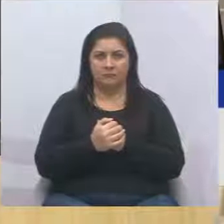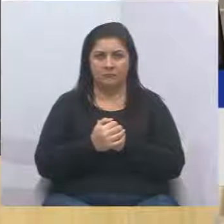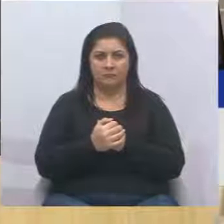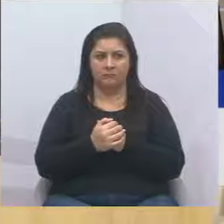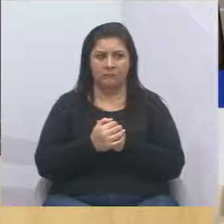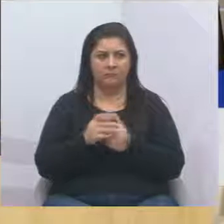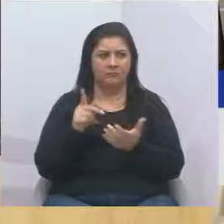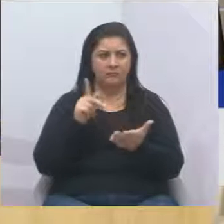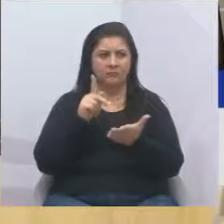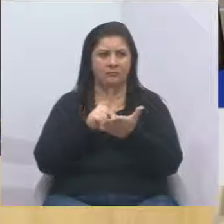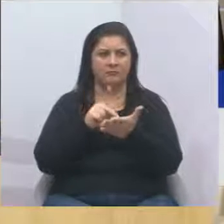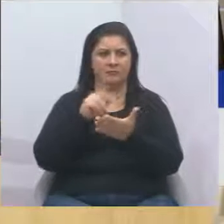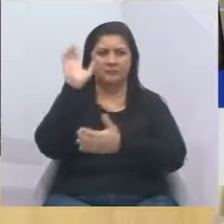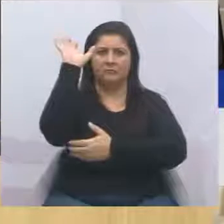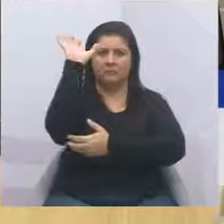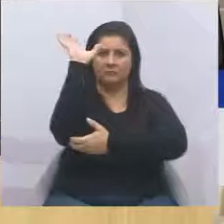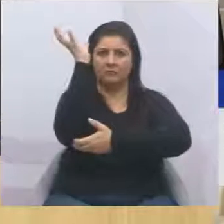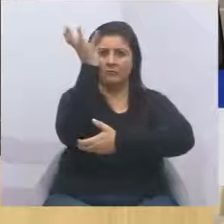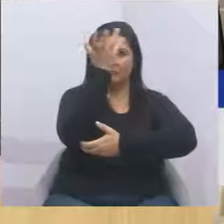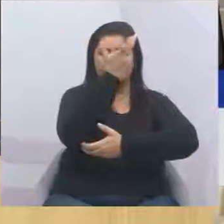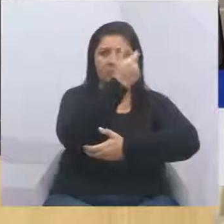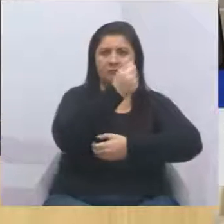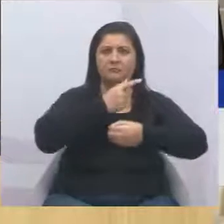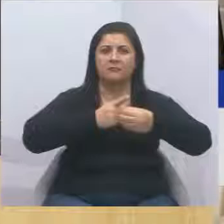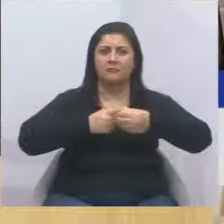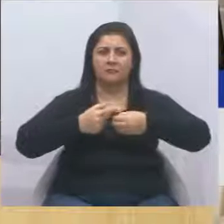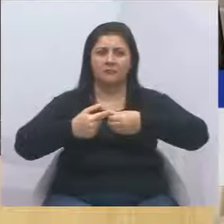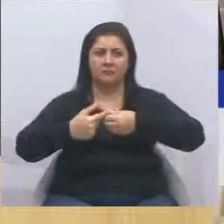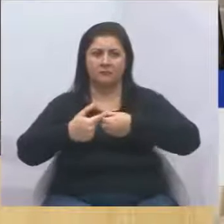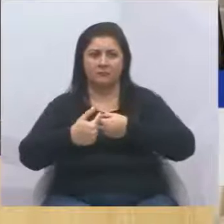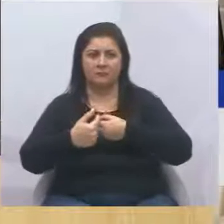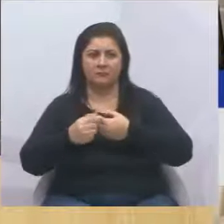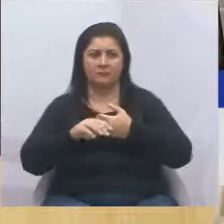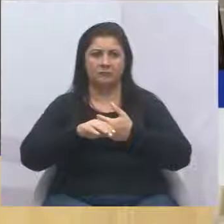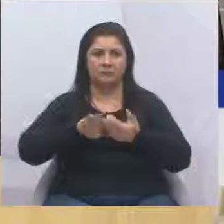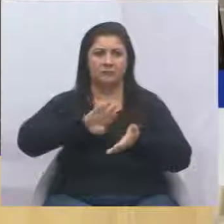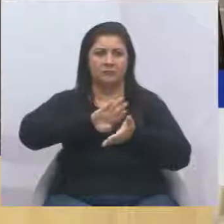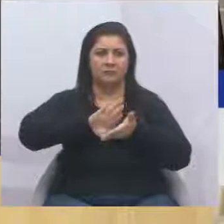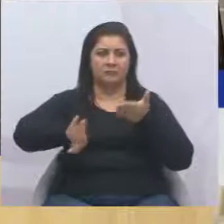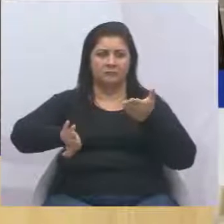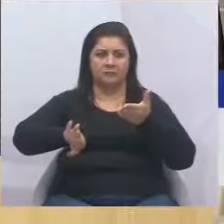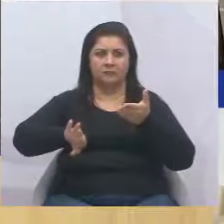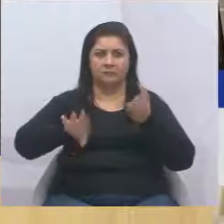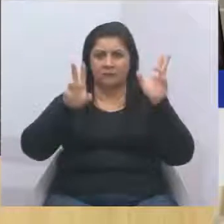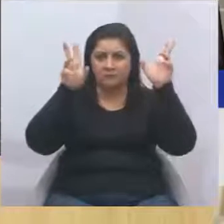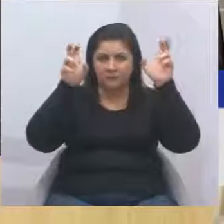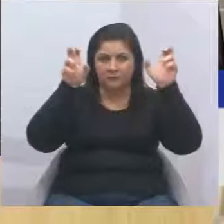município, especificamente excluindo as espécies Patódia campanulata e a